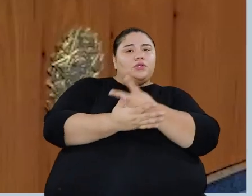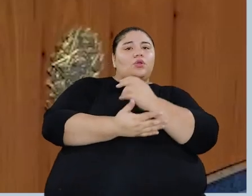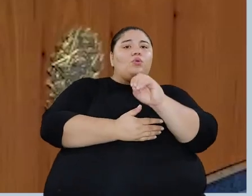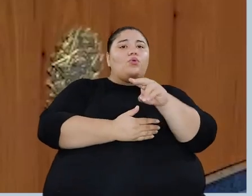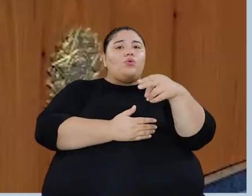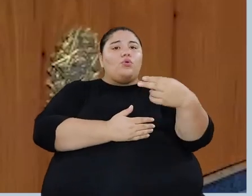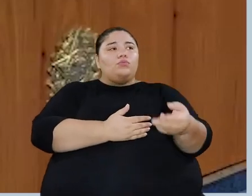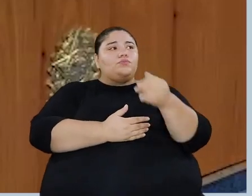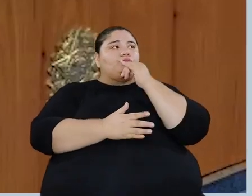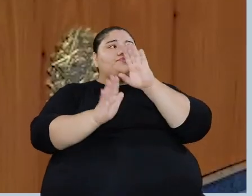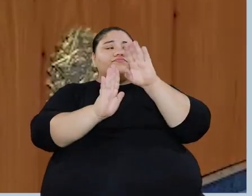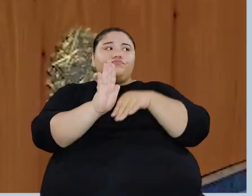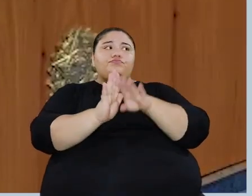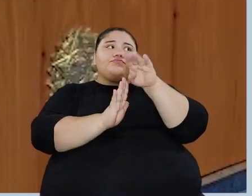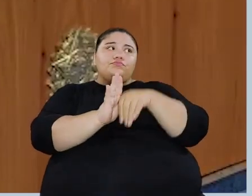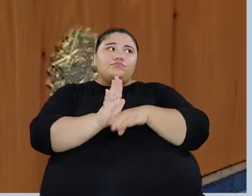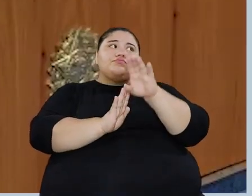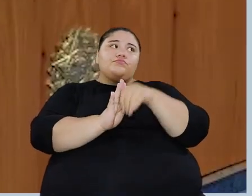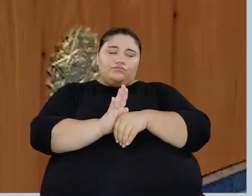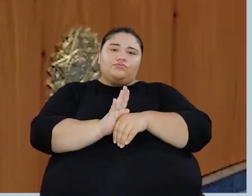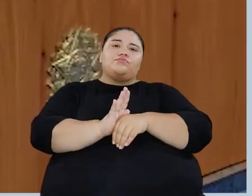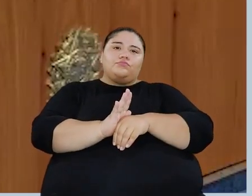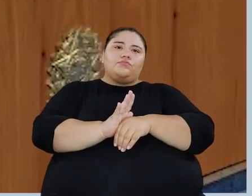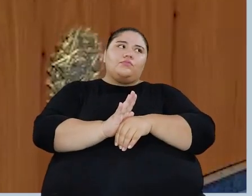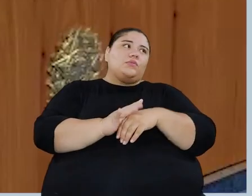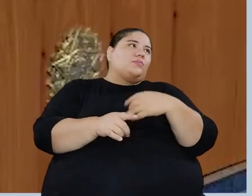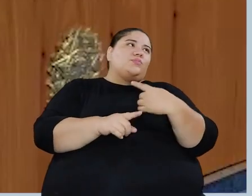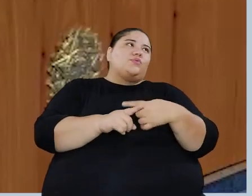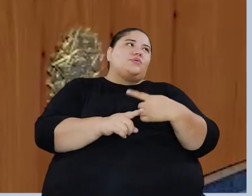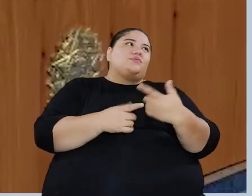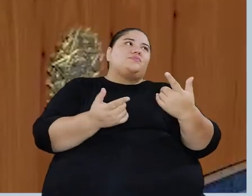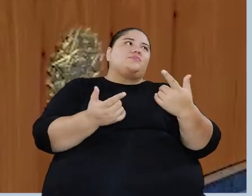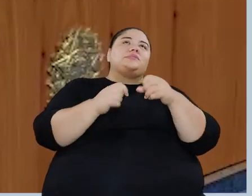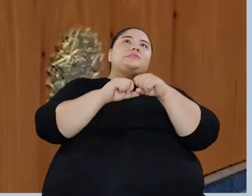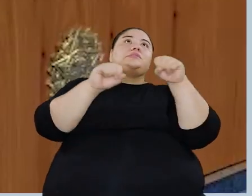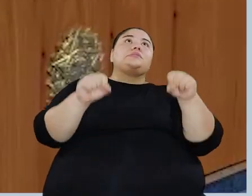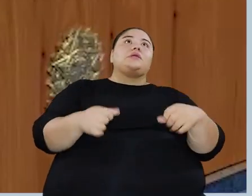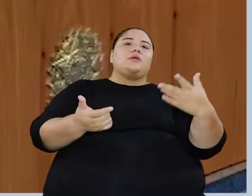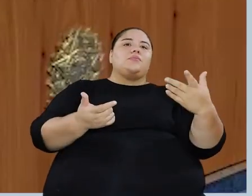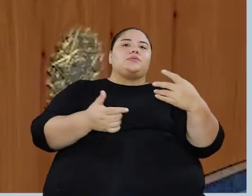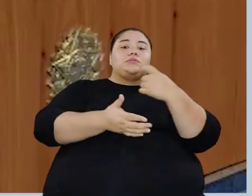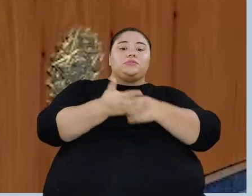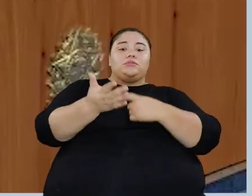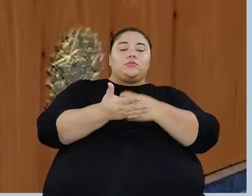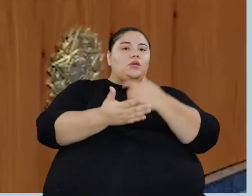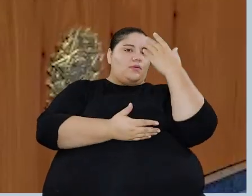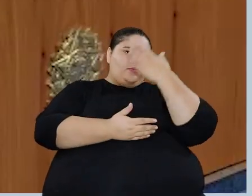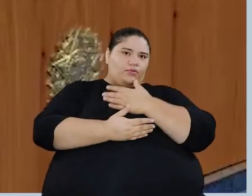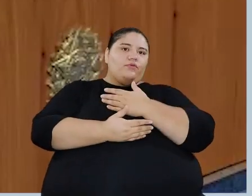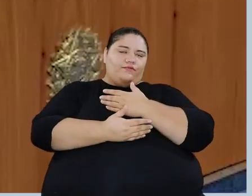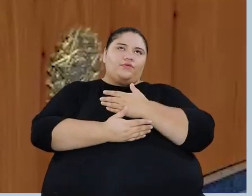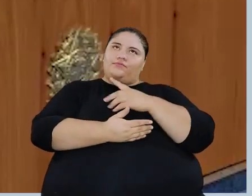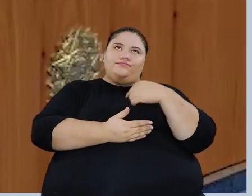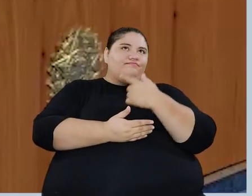ou dessas variáveis de sonegação, porque nenhum sistema tributário no mundo é feito à prova de sonegação, né?